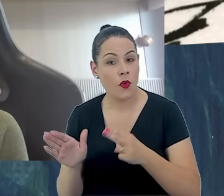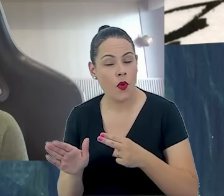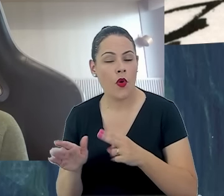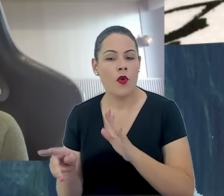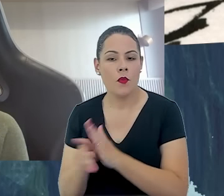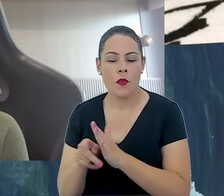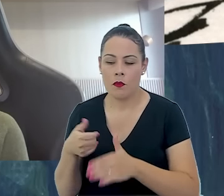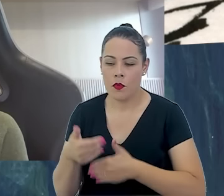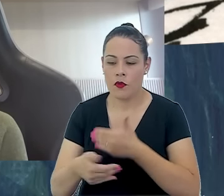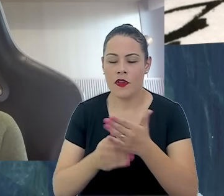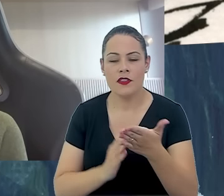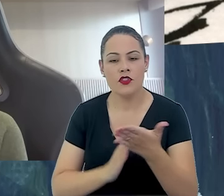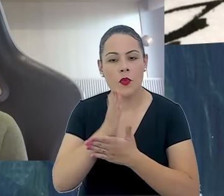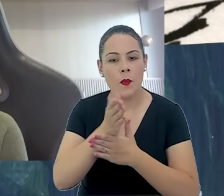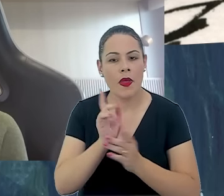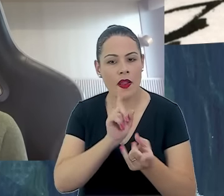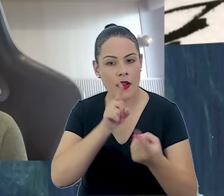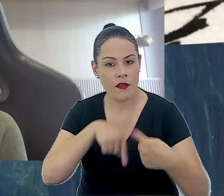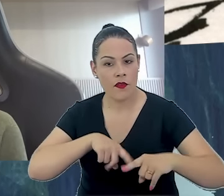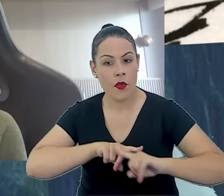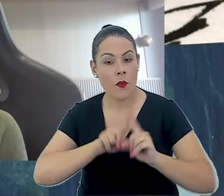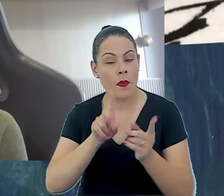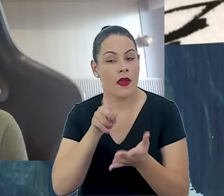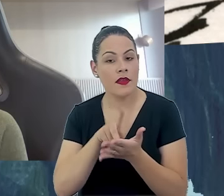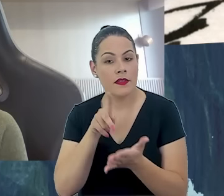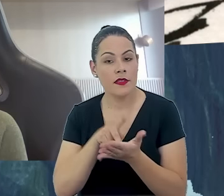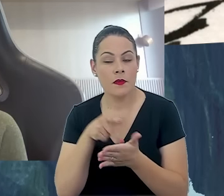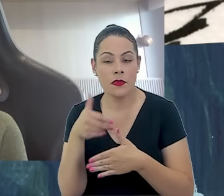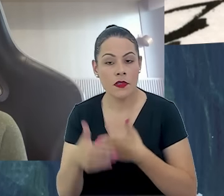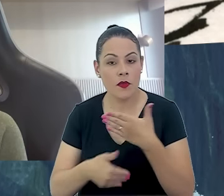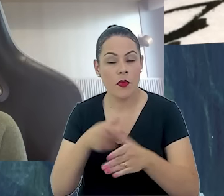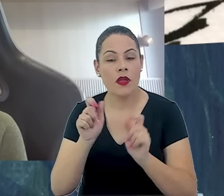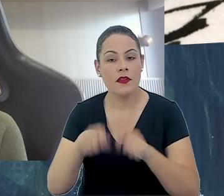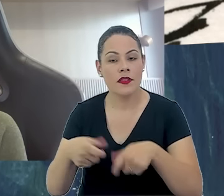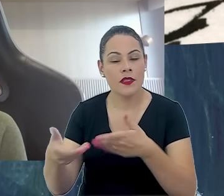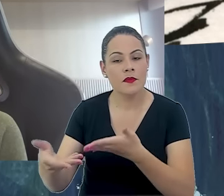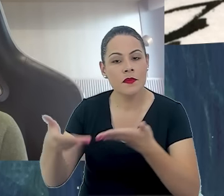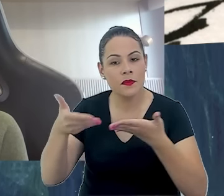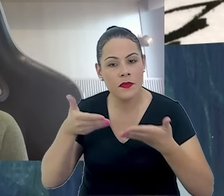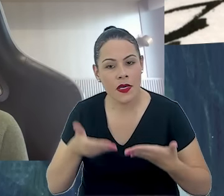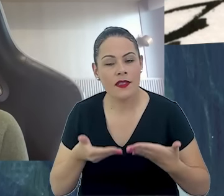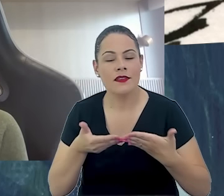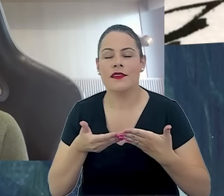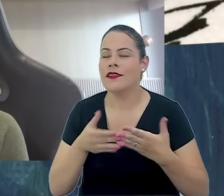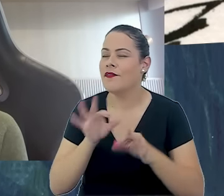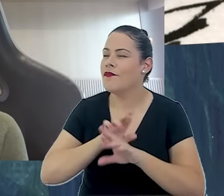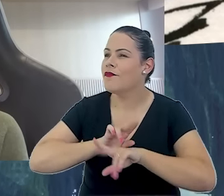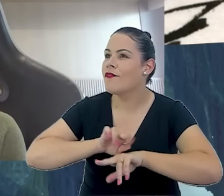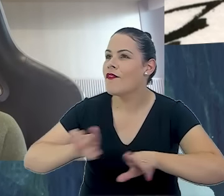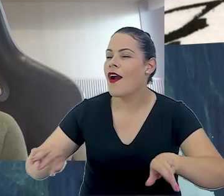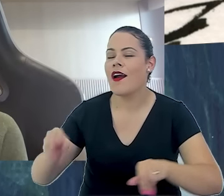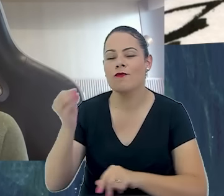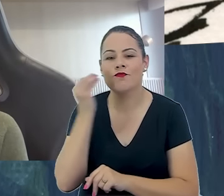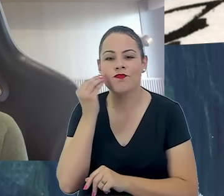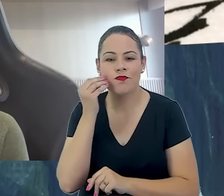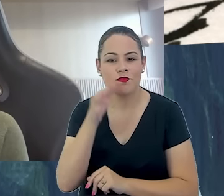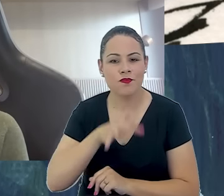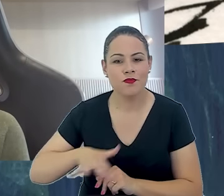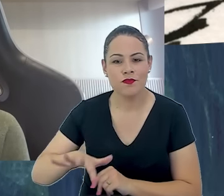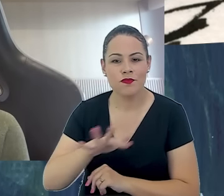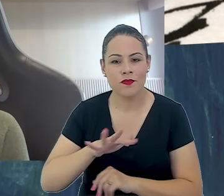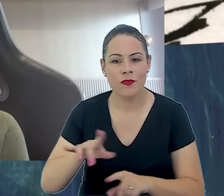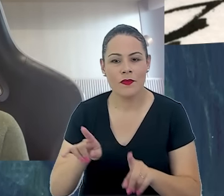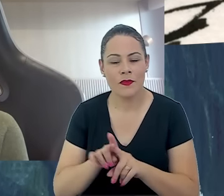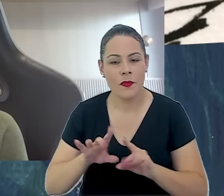ou um processo de superar desafio, mas um processo que pode trazer enormes oportunidades para o